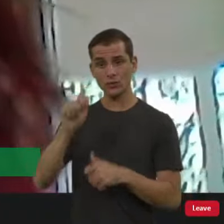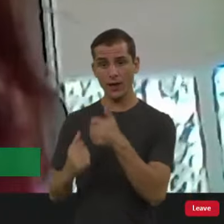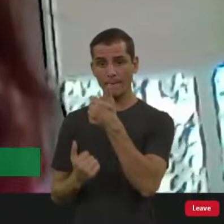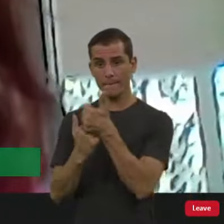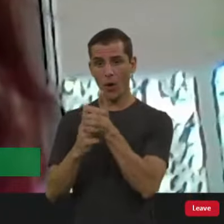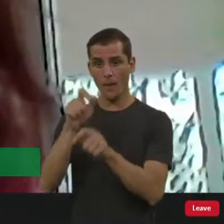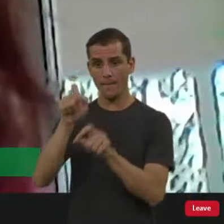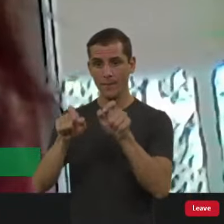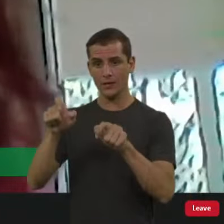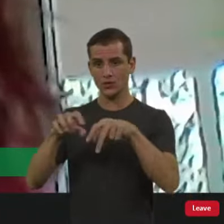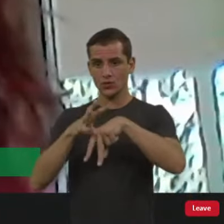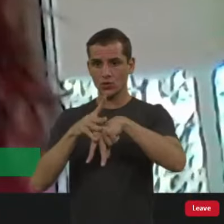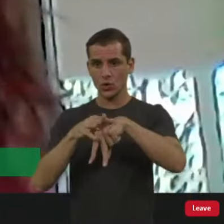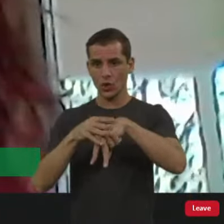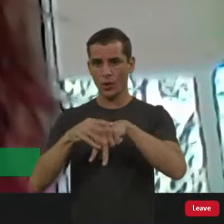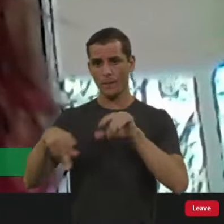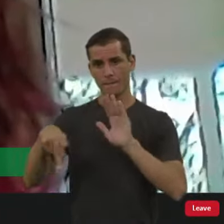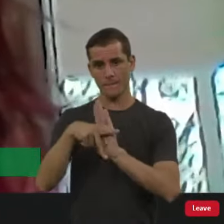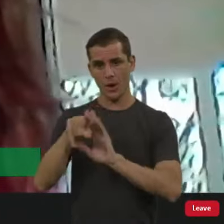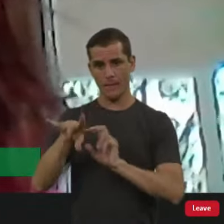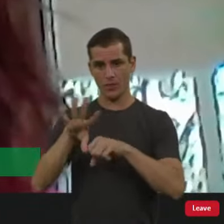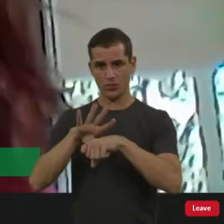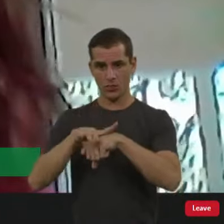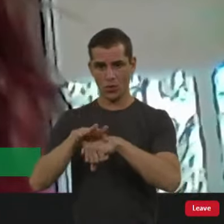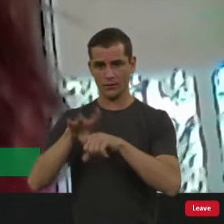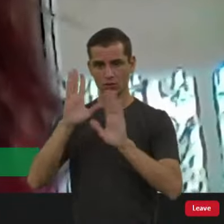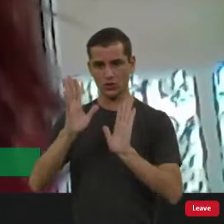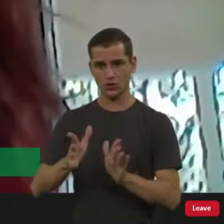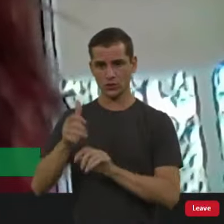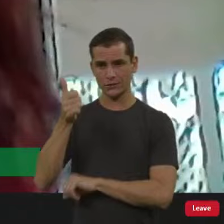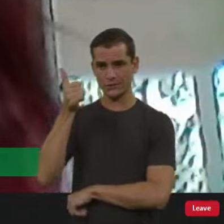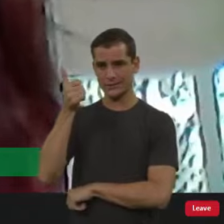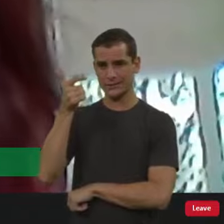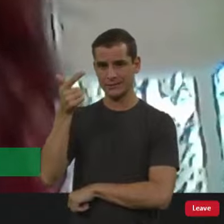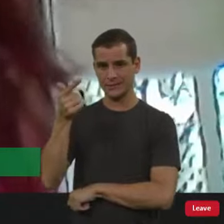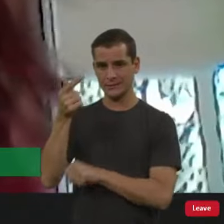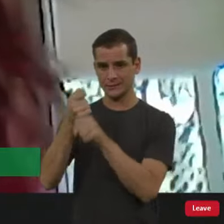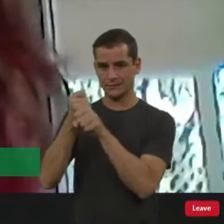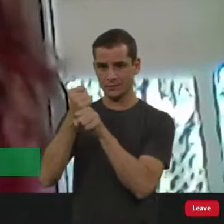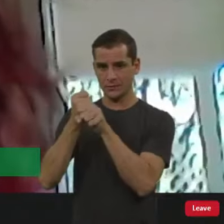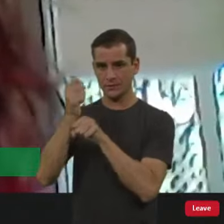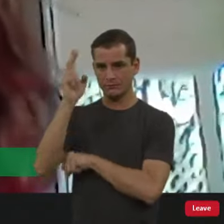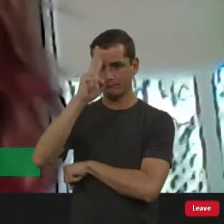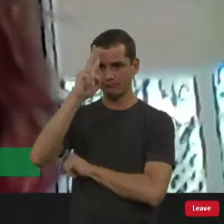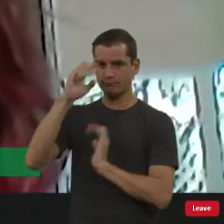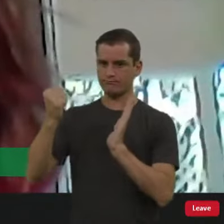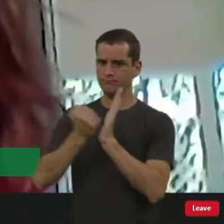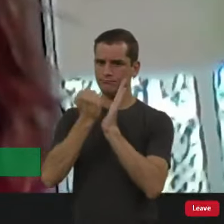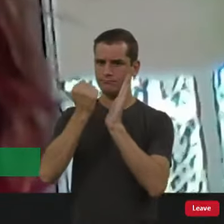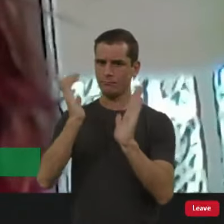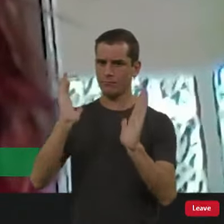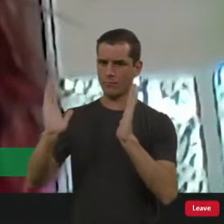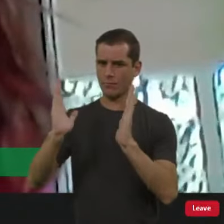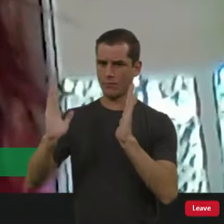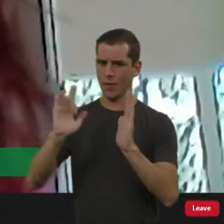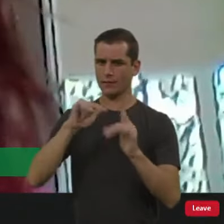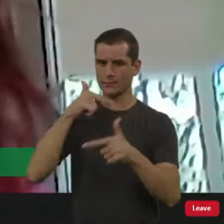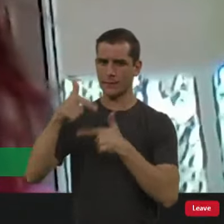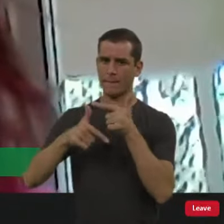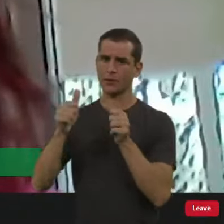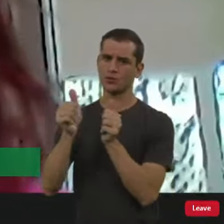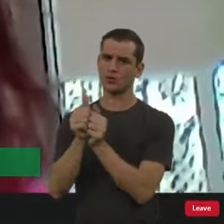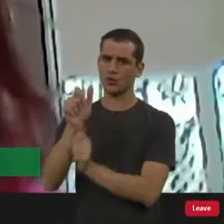fins lucrativos que tem 17 anos de história e de trabalho com e pelos pacientes de hipertensão pulmonar.